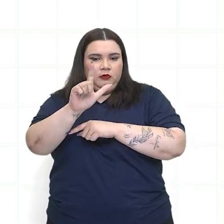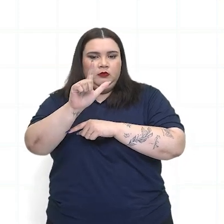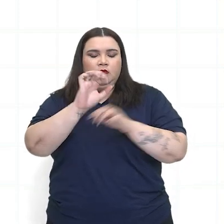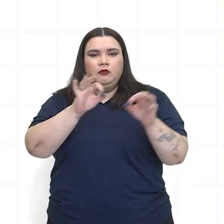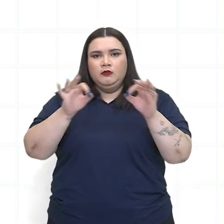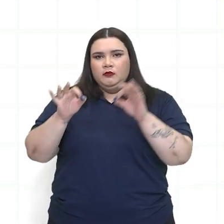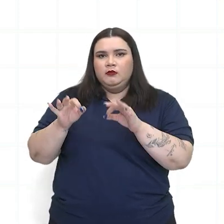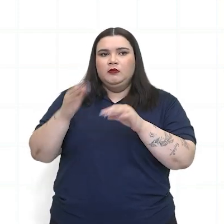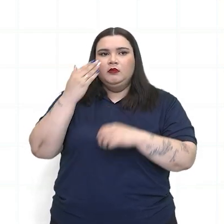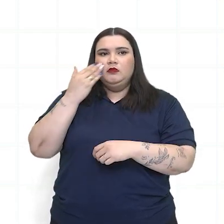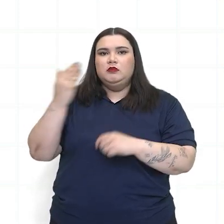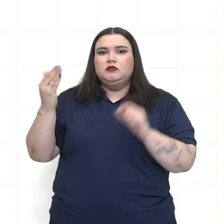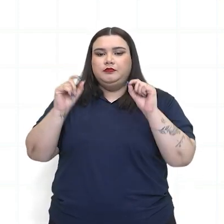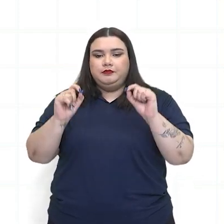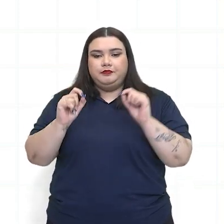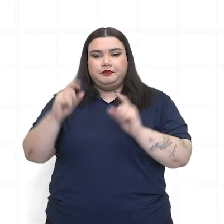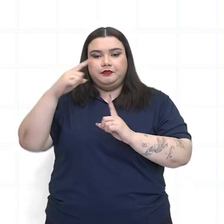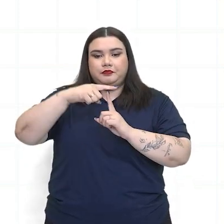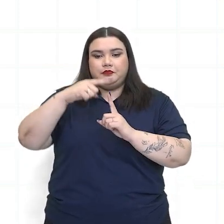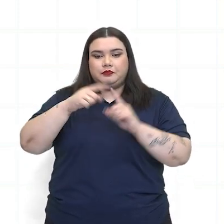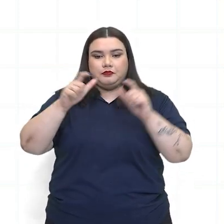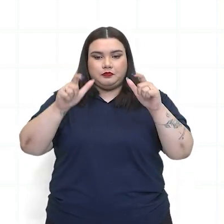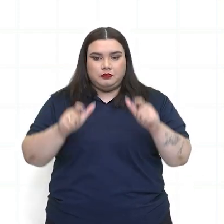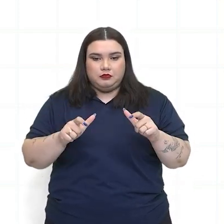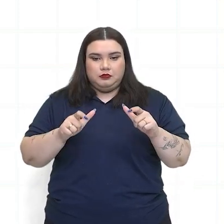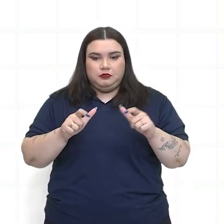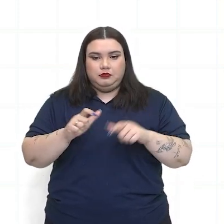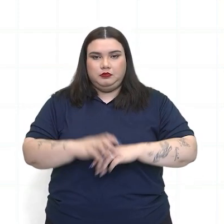de lugar, certo?